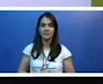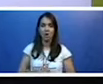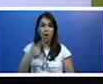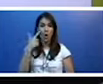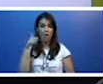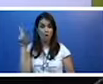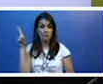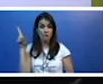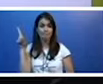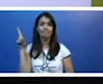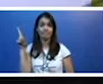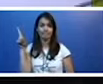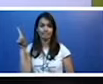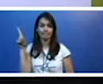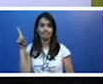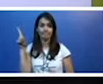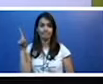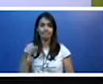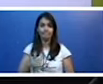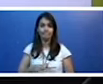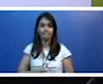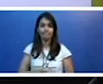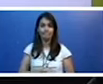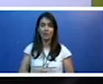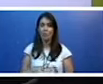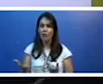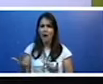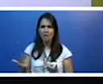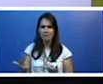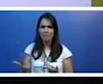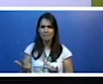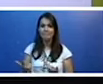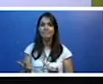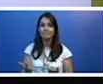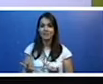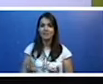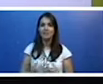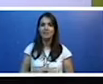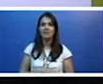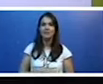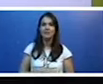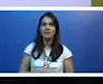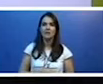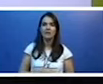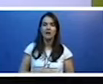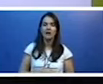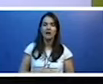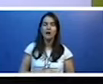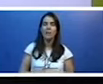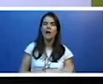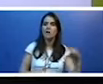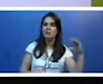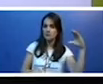Olha essa figura aqui, ó. Mesmo caso. A figura C,